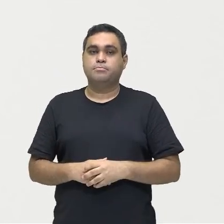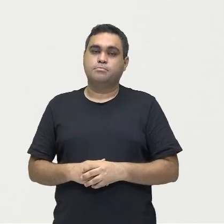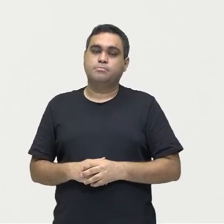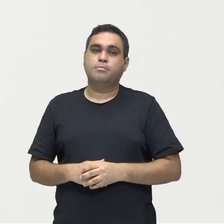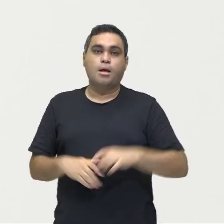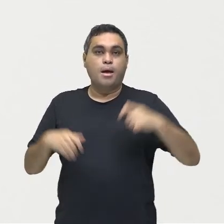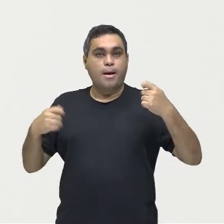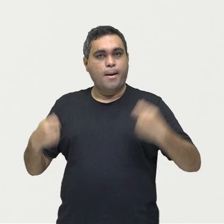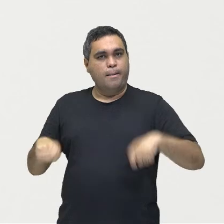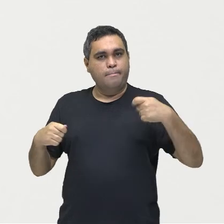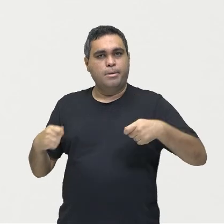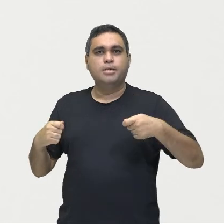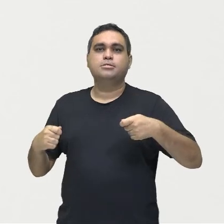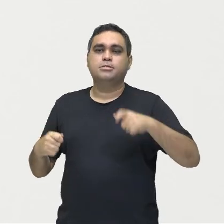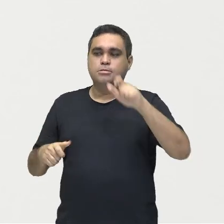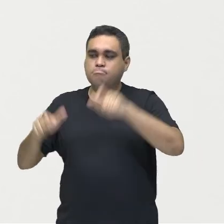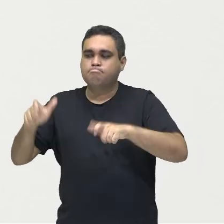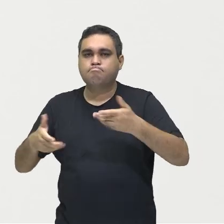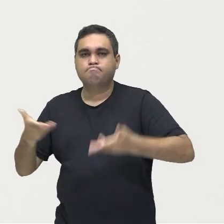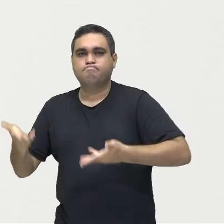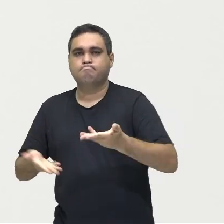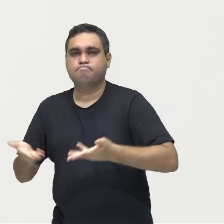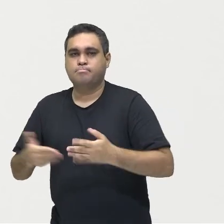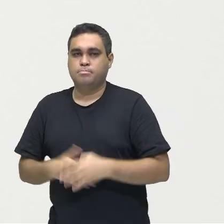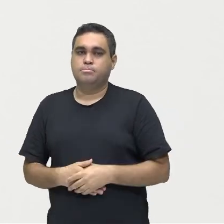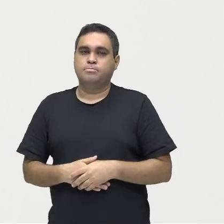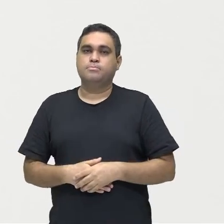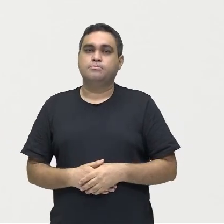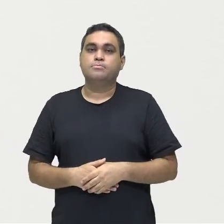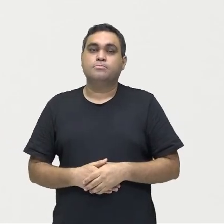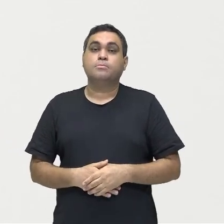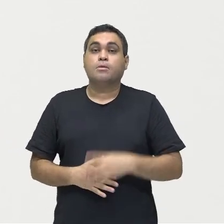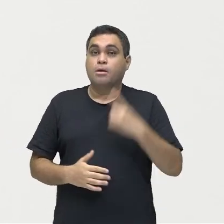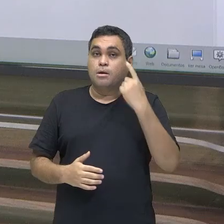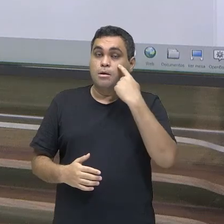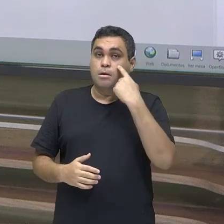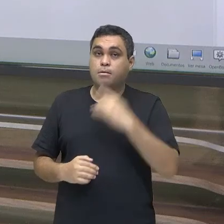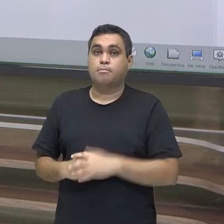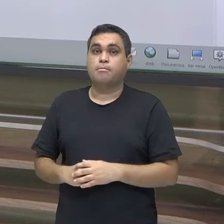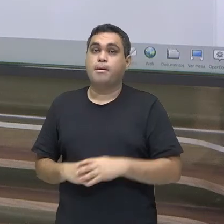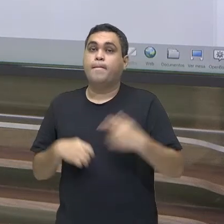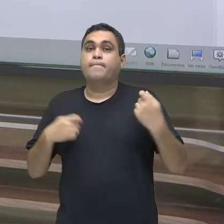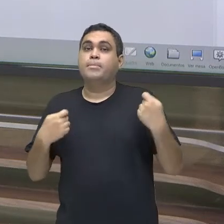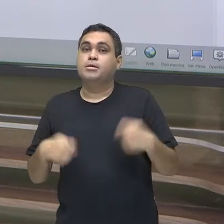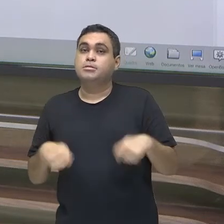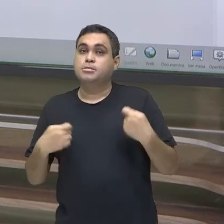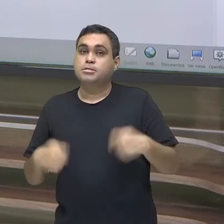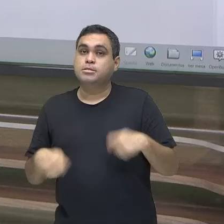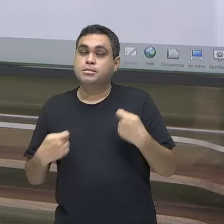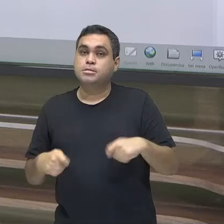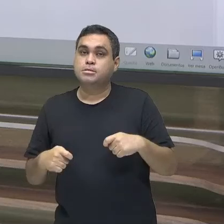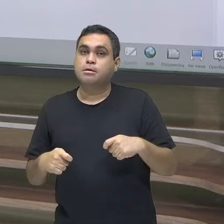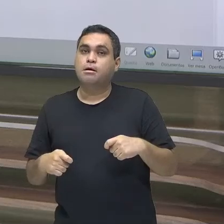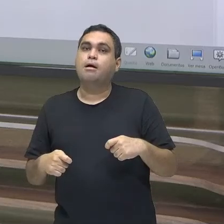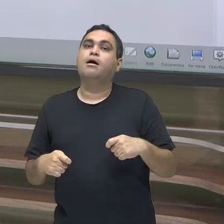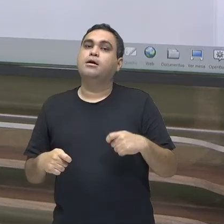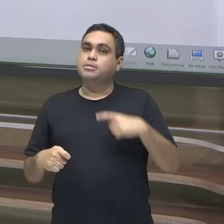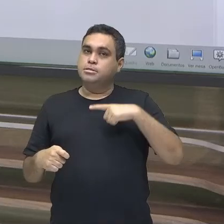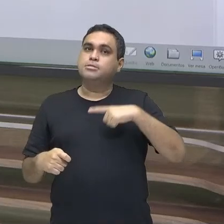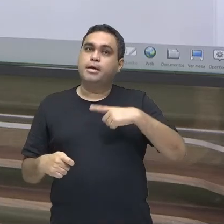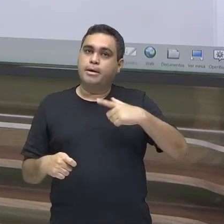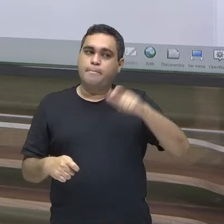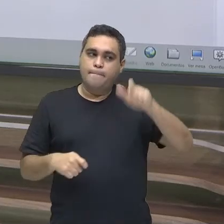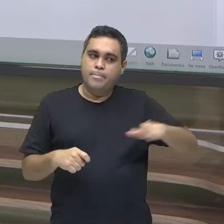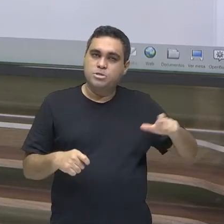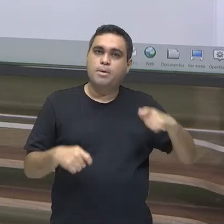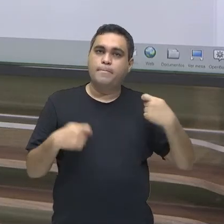assim: precisa-se de atendentes. Olha, meus queridos, precisa-se de atendentes. Alguém precisa de atendentes,